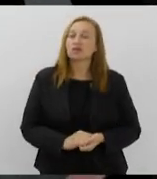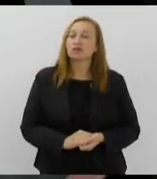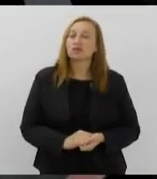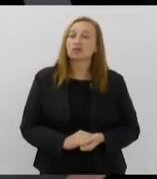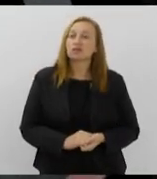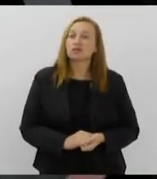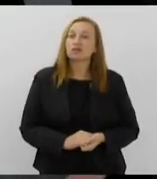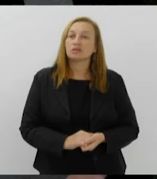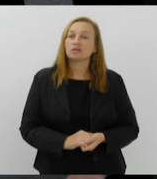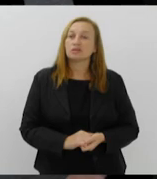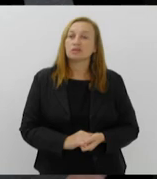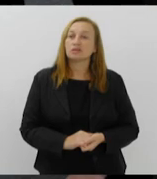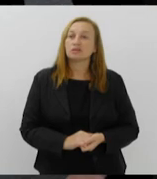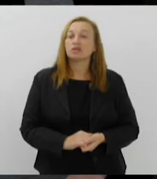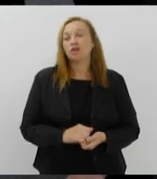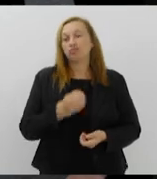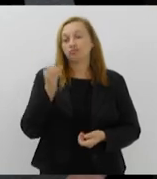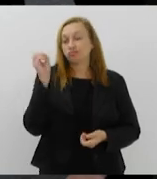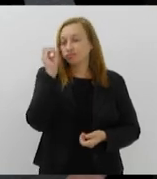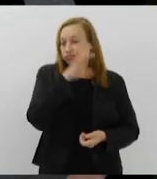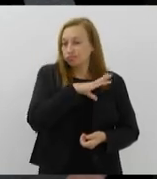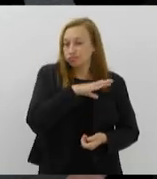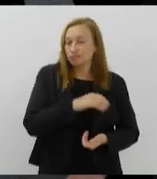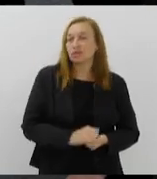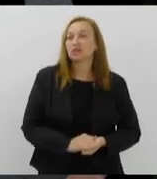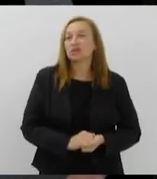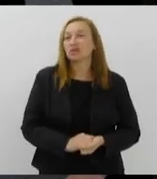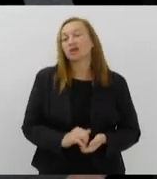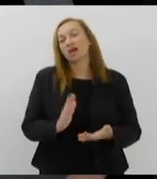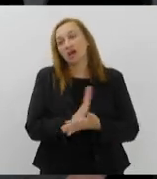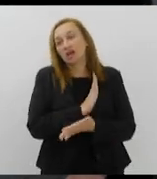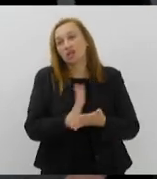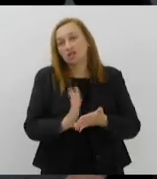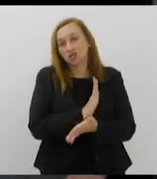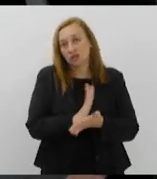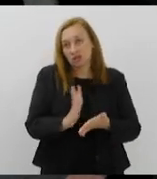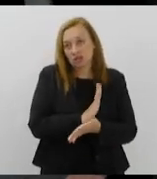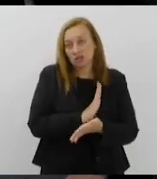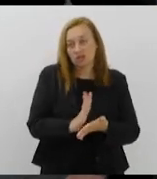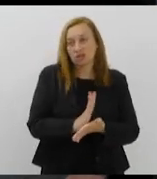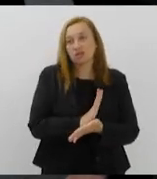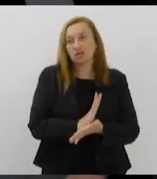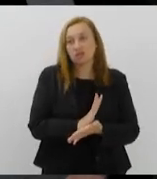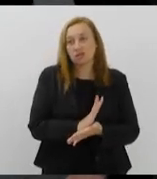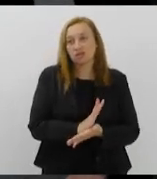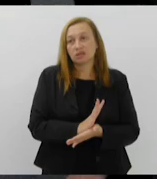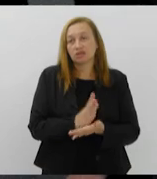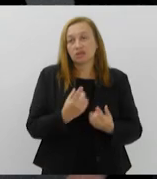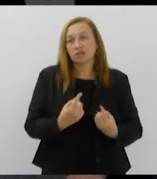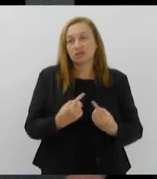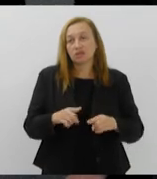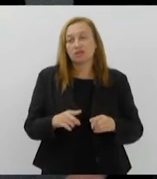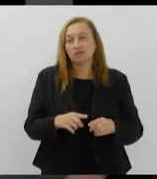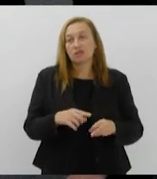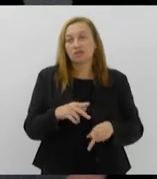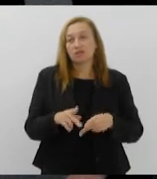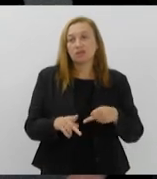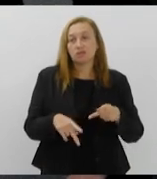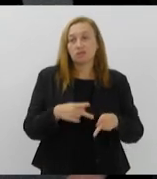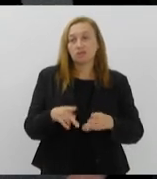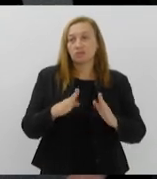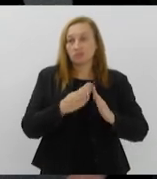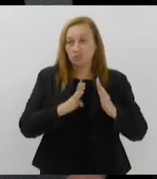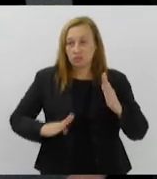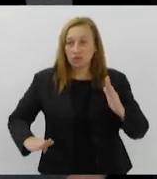essa lógica tão absurda que muitas vezes enfrentam as populações e casas de terreiro.